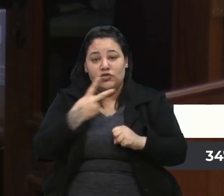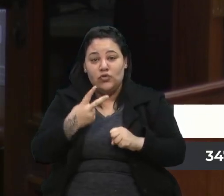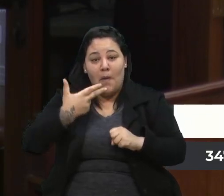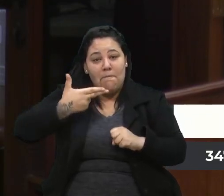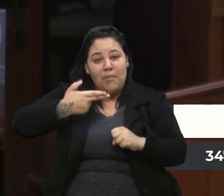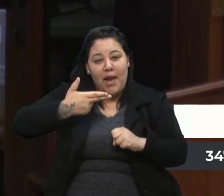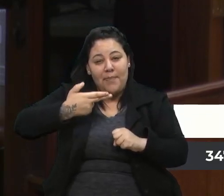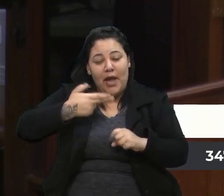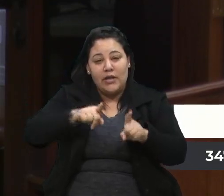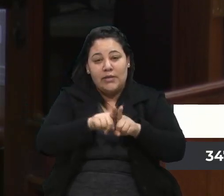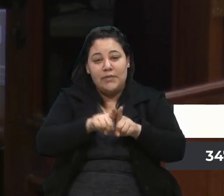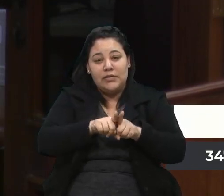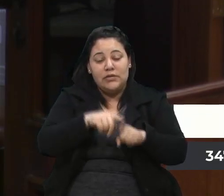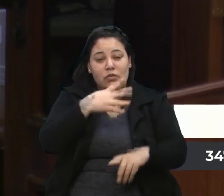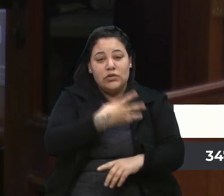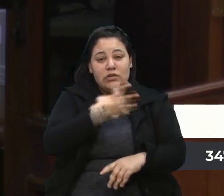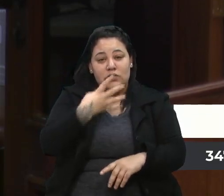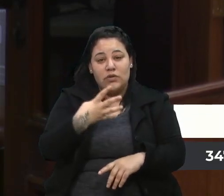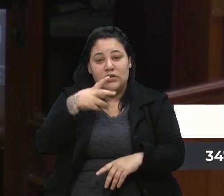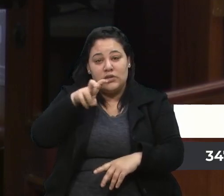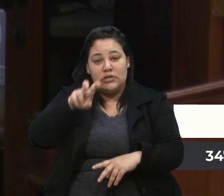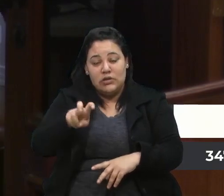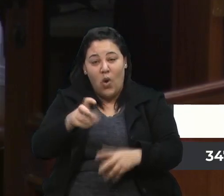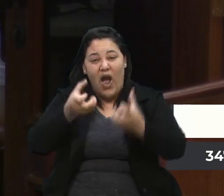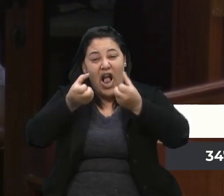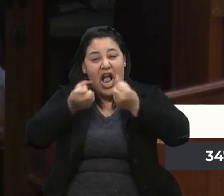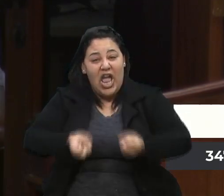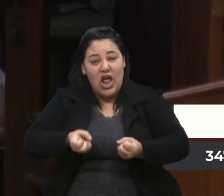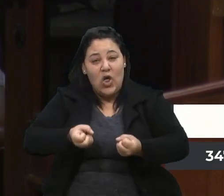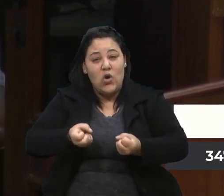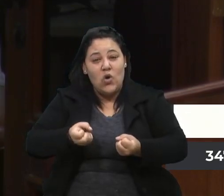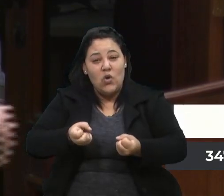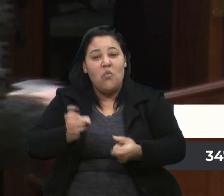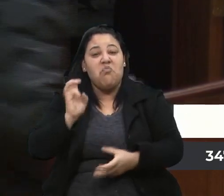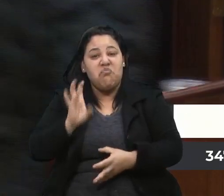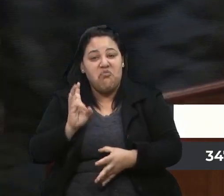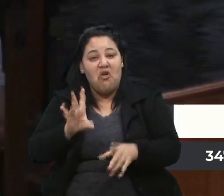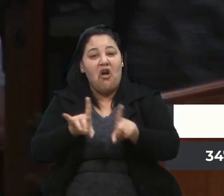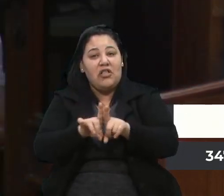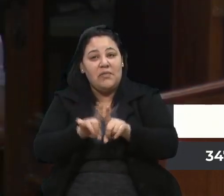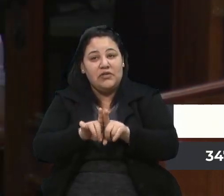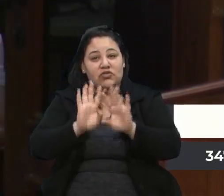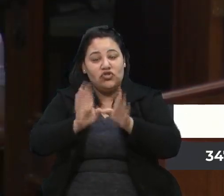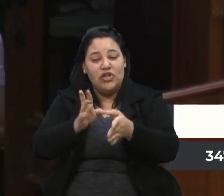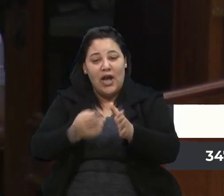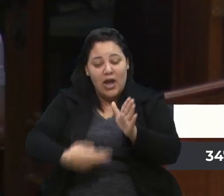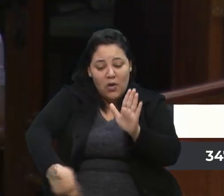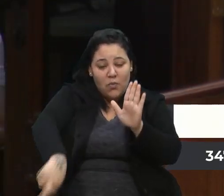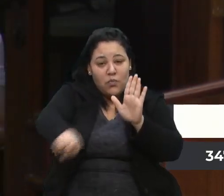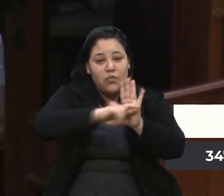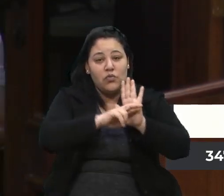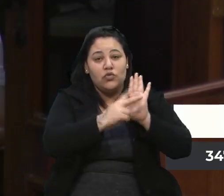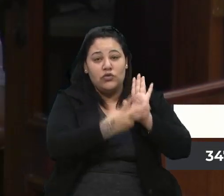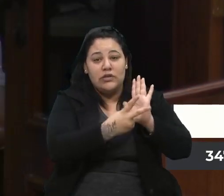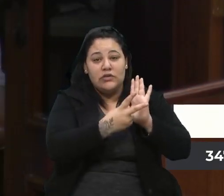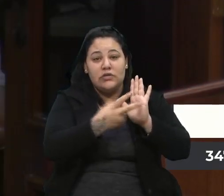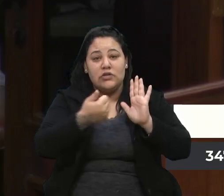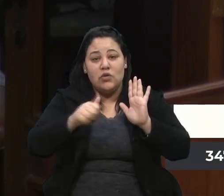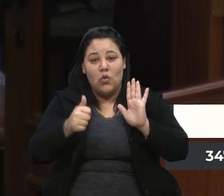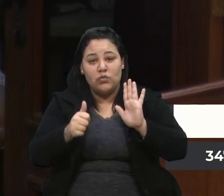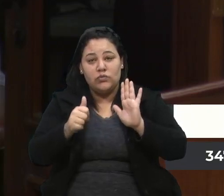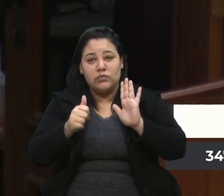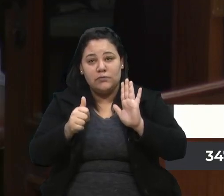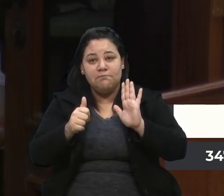de 445 quilos de drogas, já recapturou 211 foragidos. O